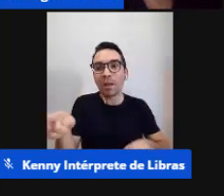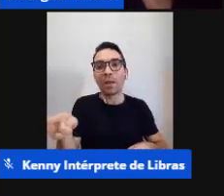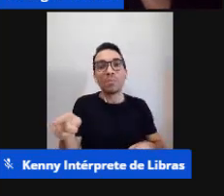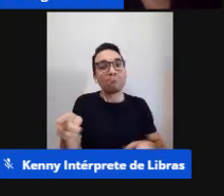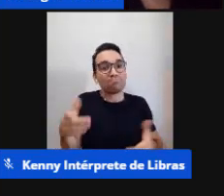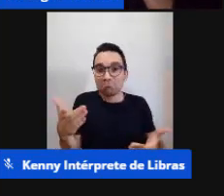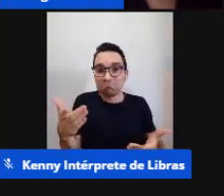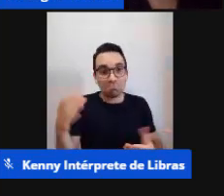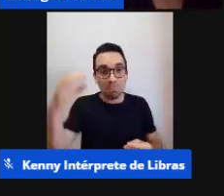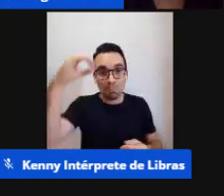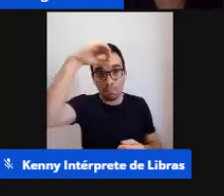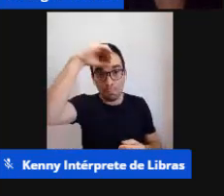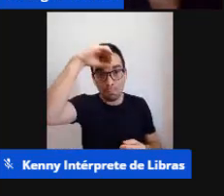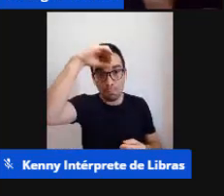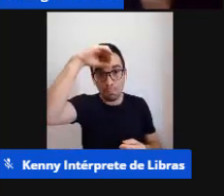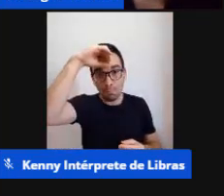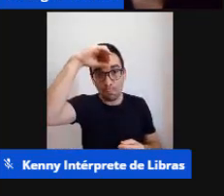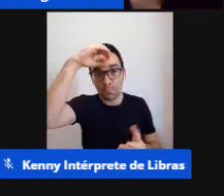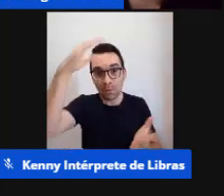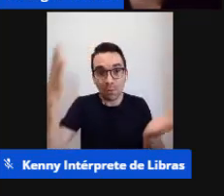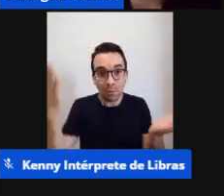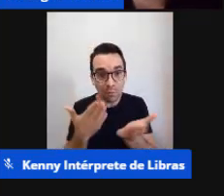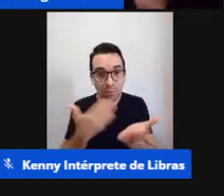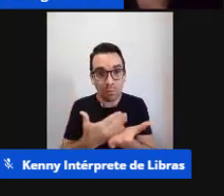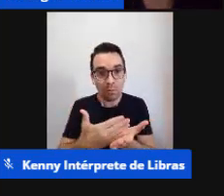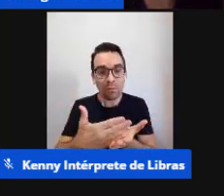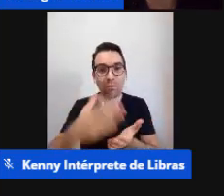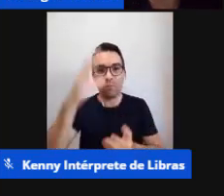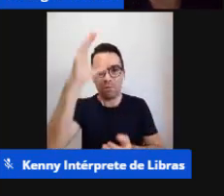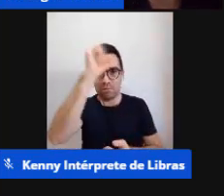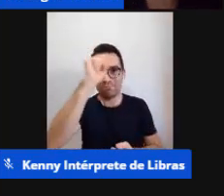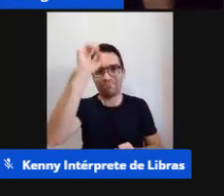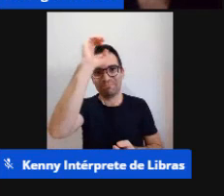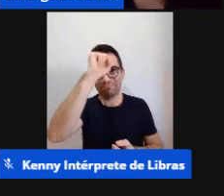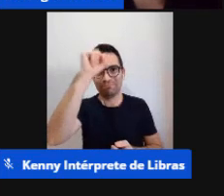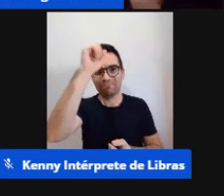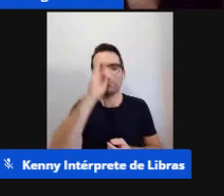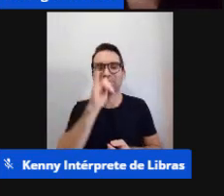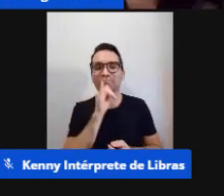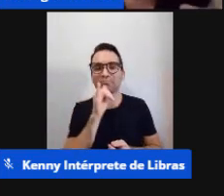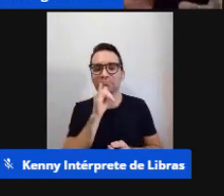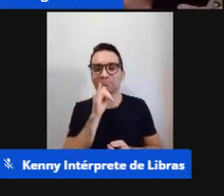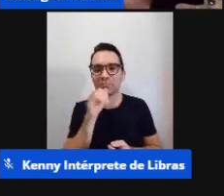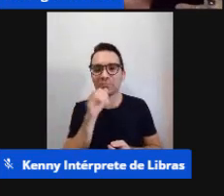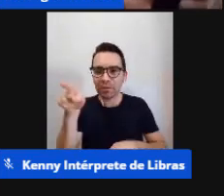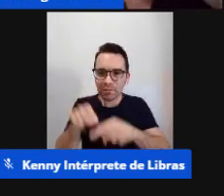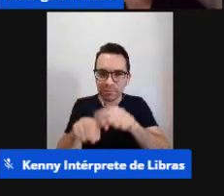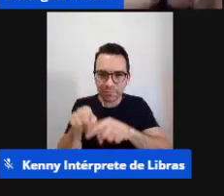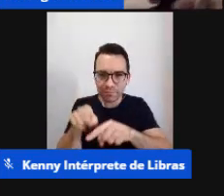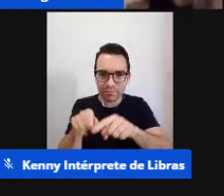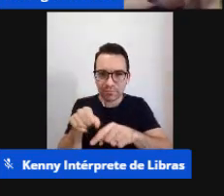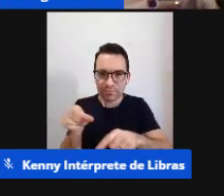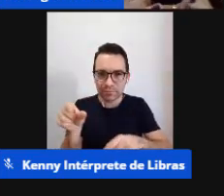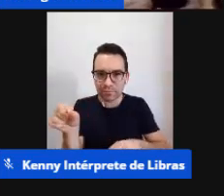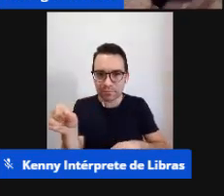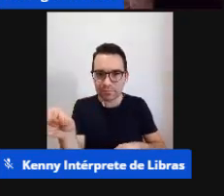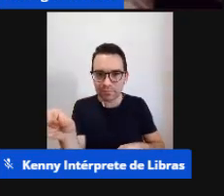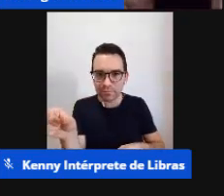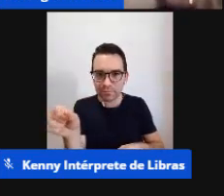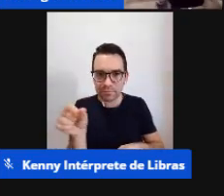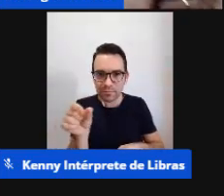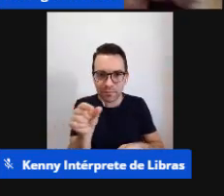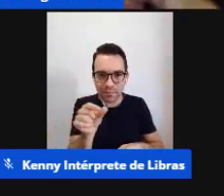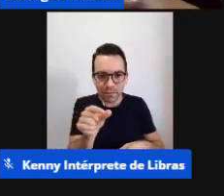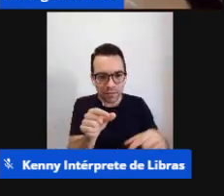ele pegar um objeto, pega aquele objeto ali, aquele objeto grande, não pequeno, ele vai lá e pega o pequeno. Opa, eu tenho que dar noções para ele do